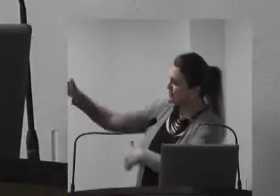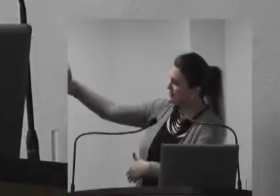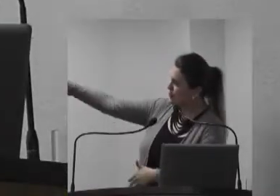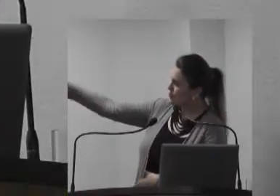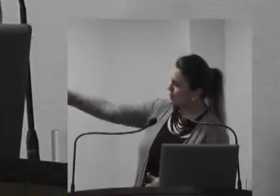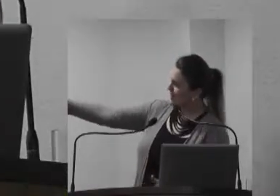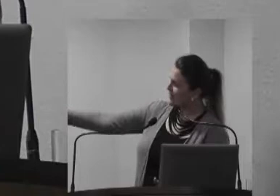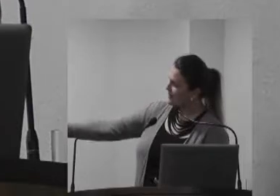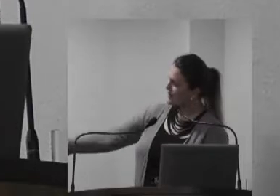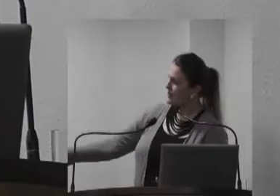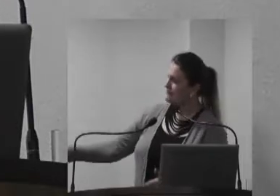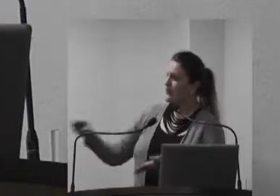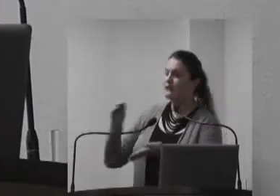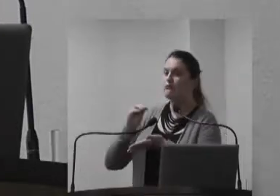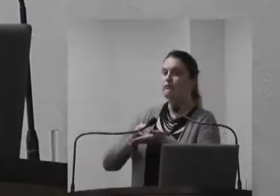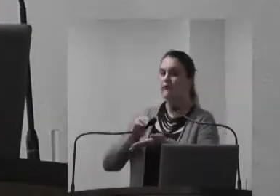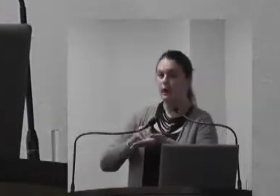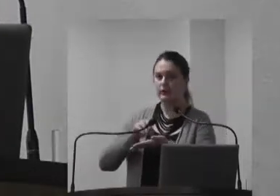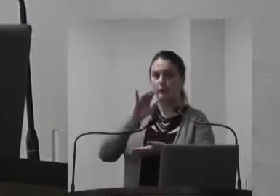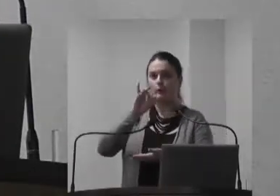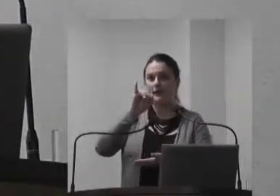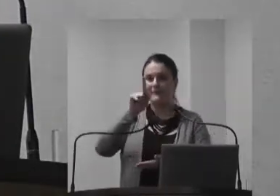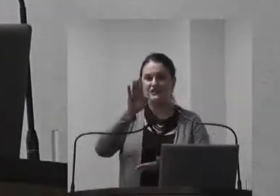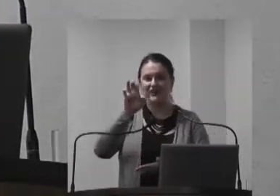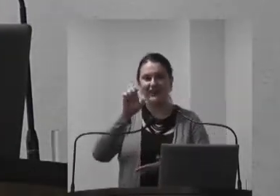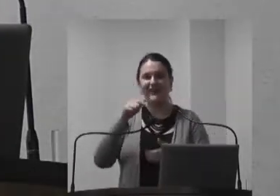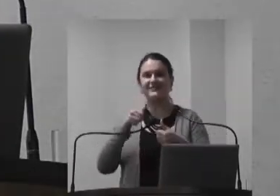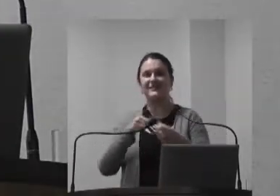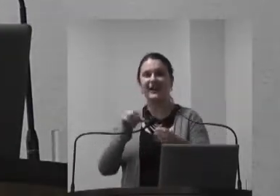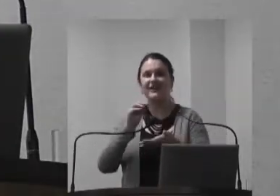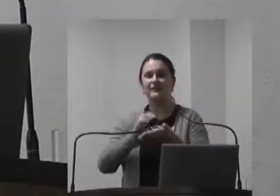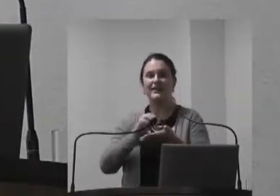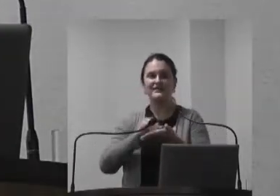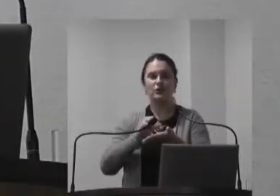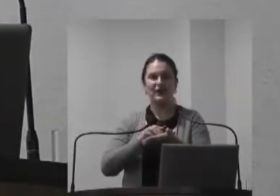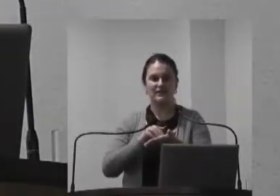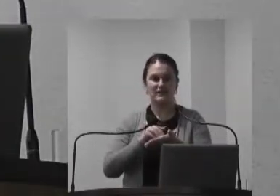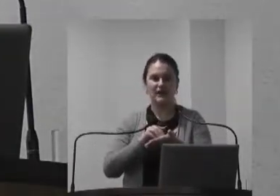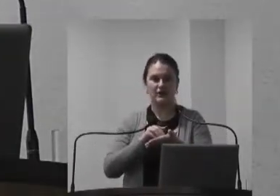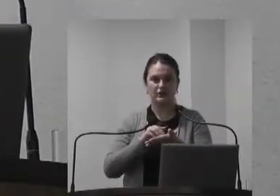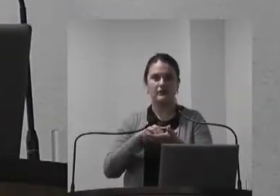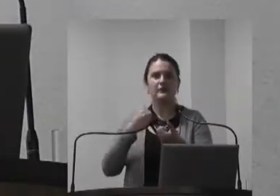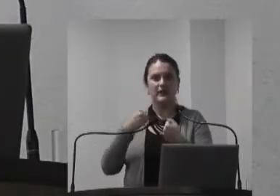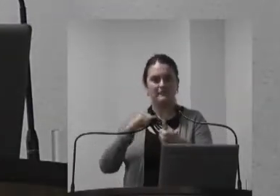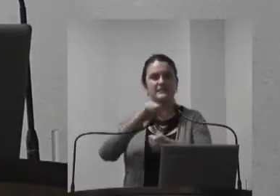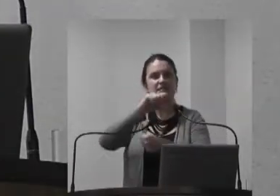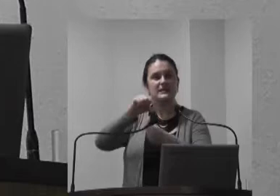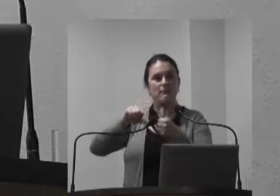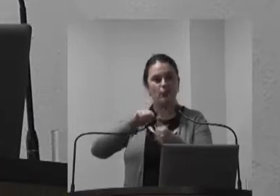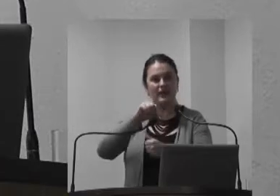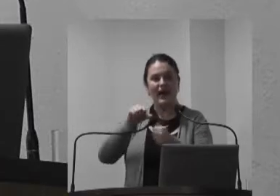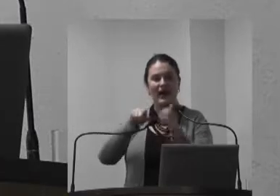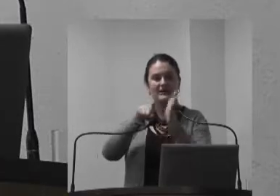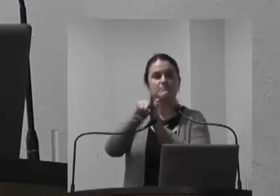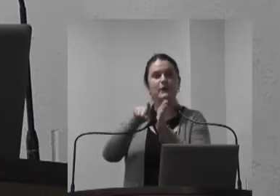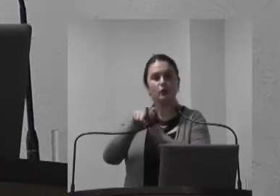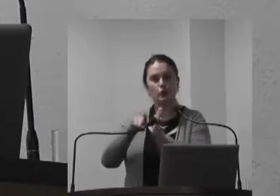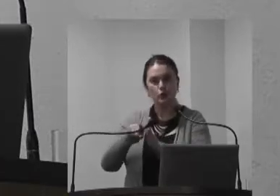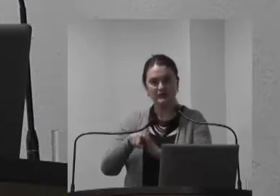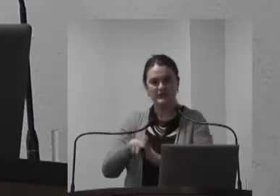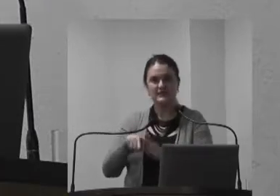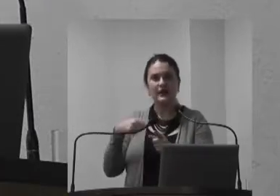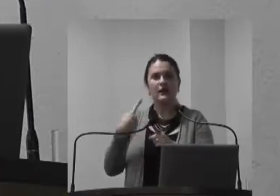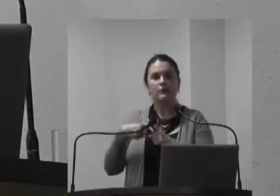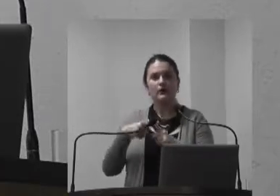essas perguntas que eu coloquei aqui. Então, o IBGE está desatualizado, né? Precisa mudar as